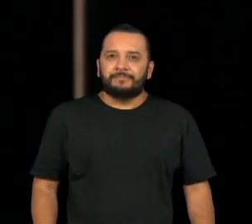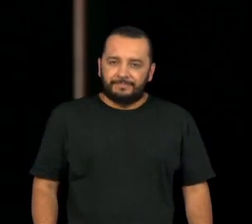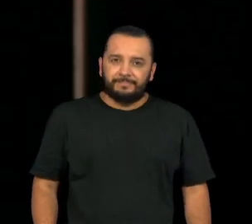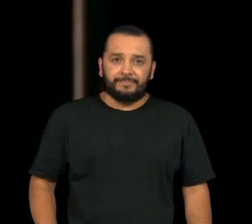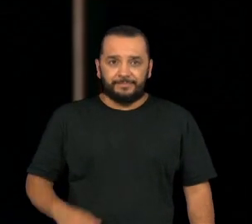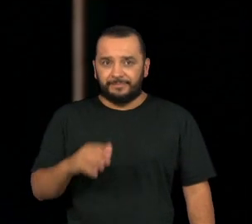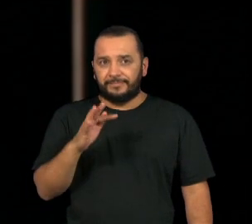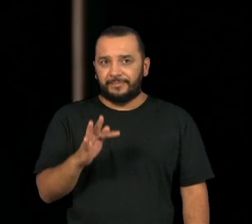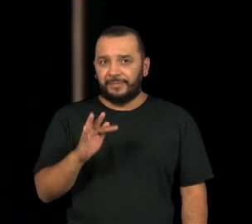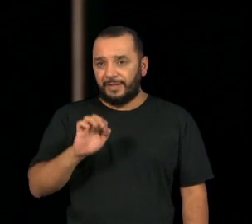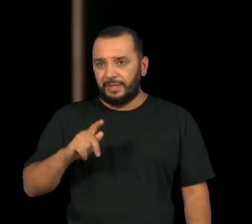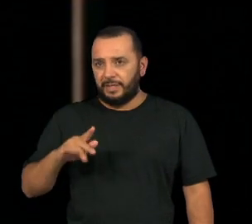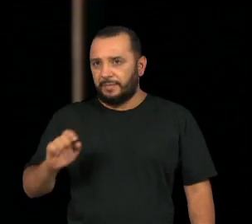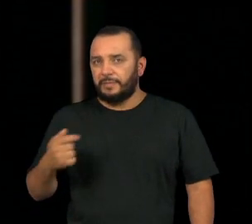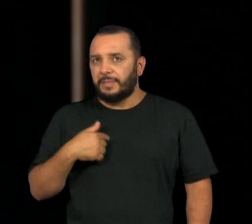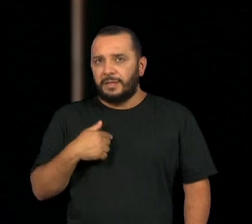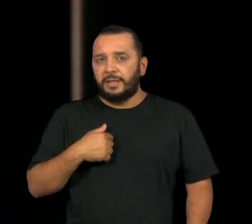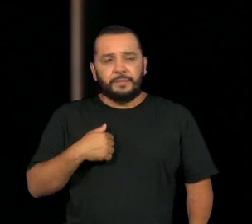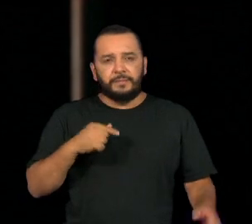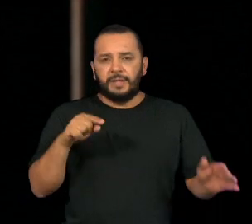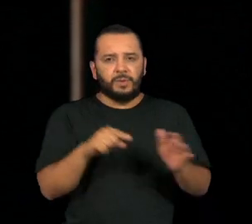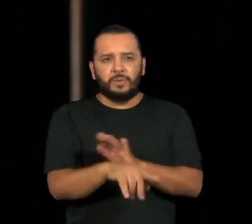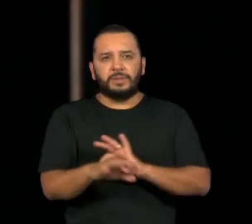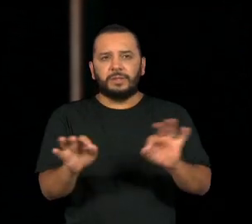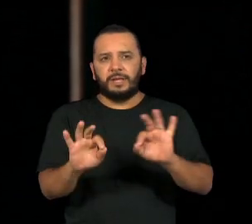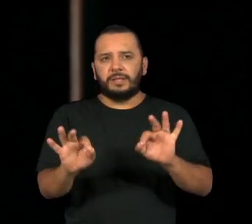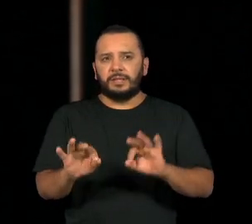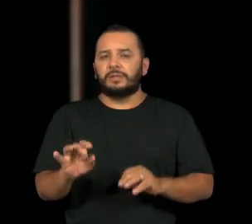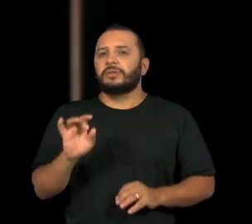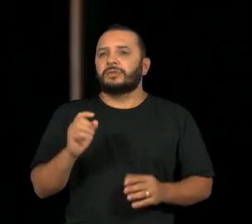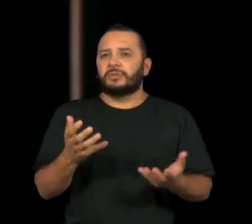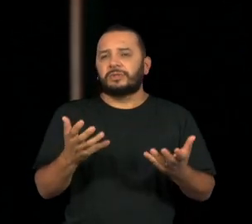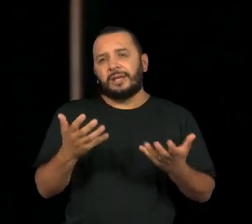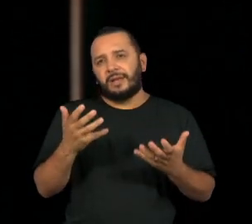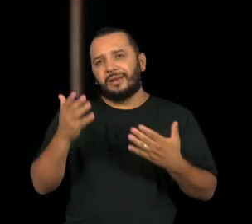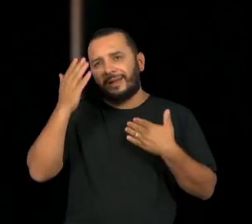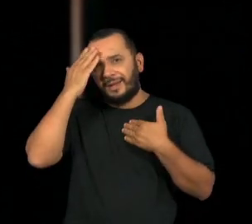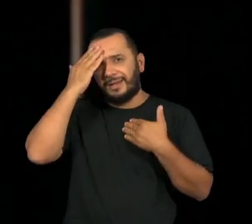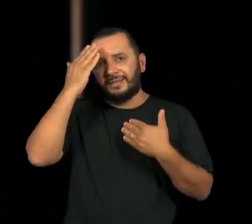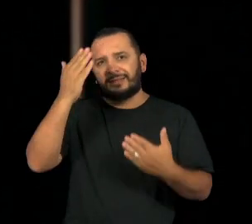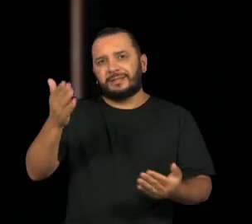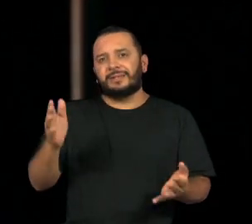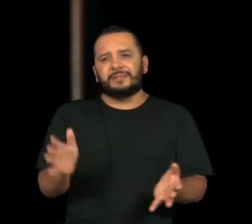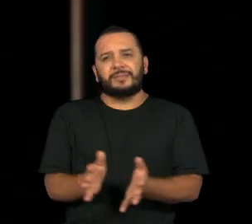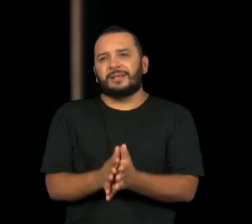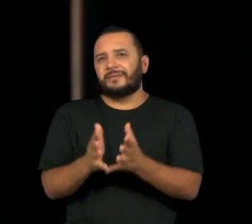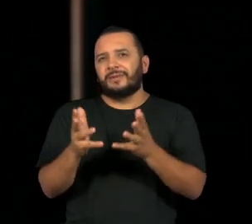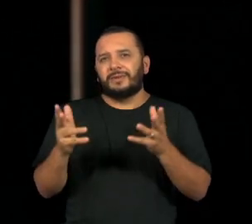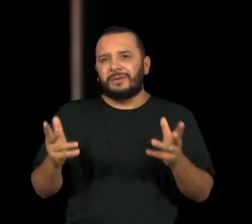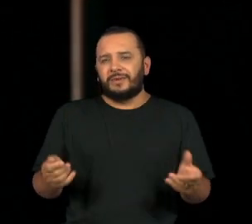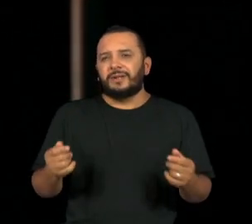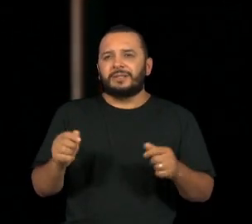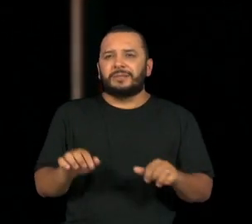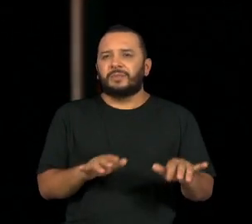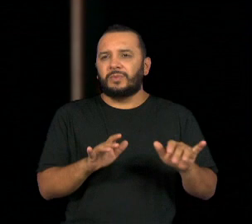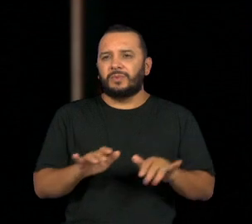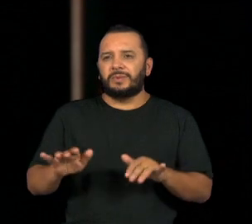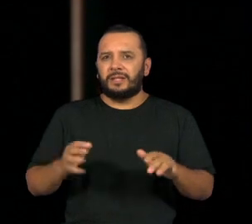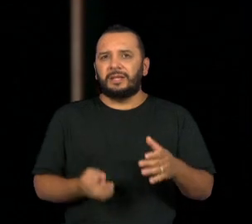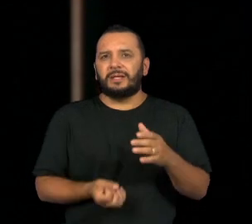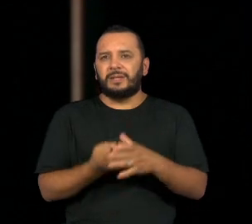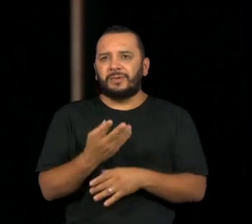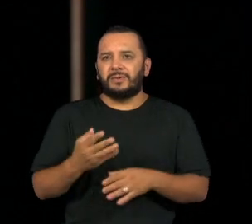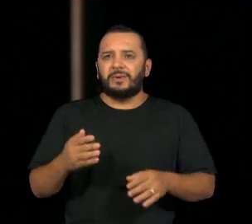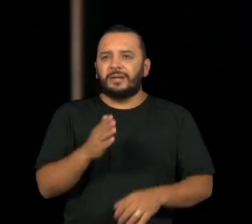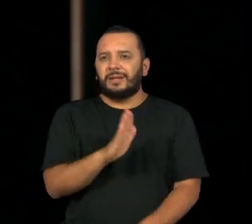Felipe Silva, não queria fazer nenhuma pergunta. Maravilhoso. Só queria agradecer as maravilhosas trilhas que ele criou para o público